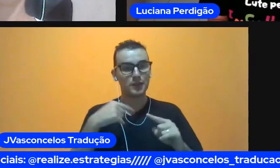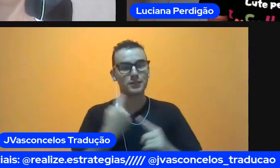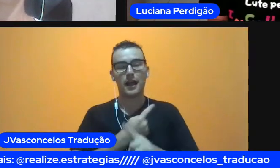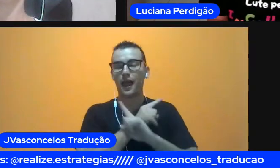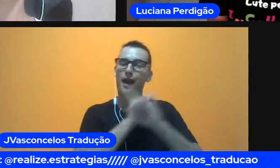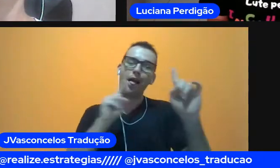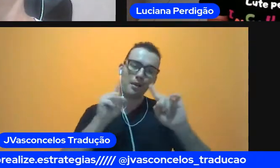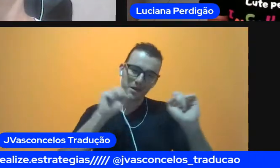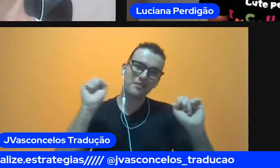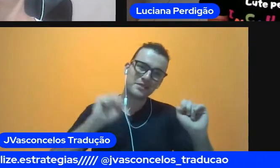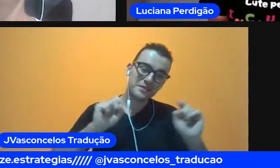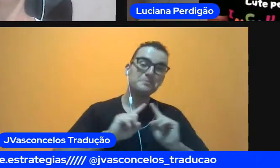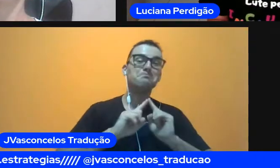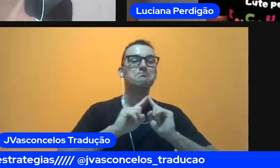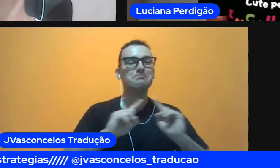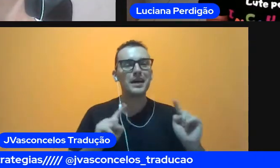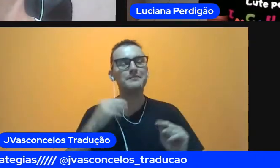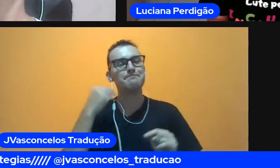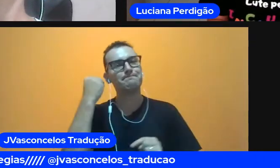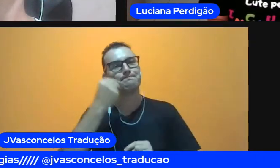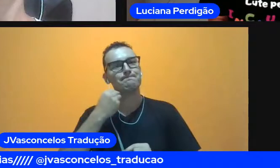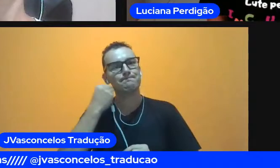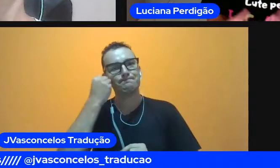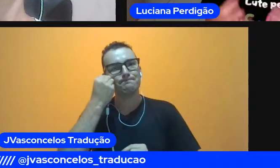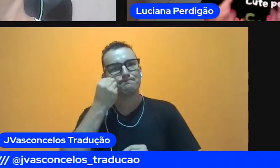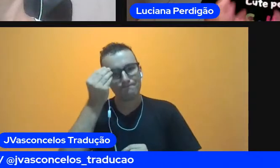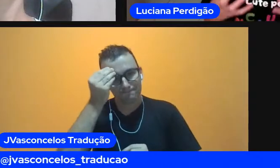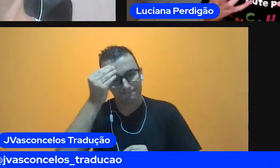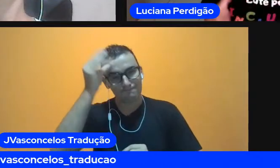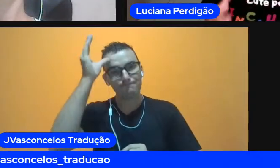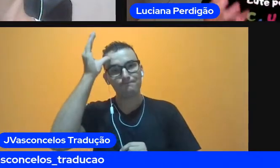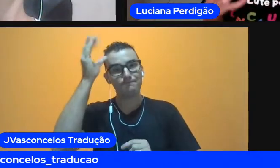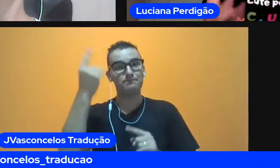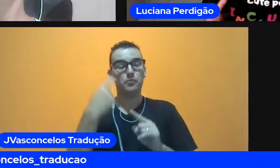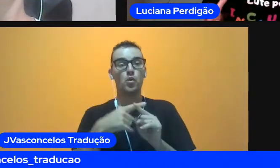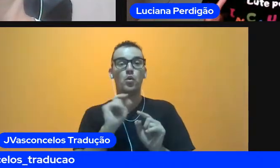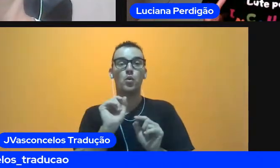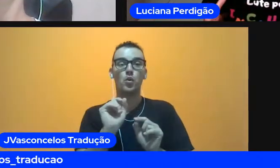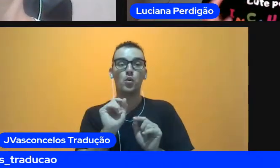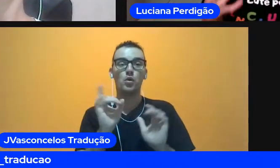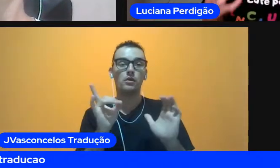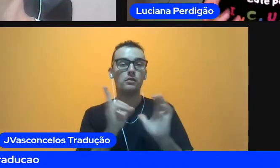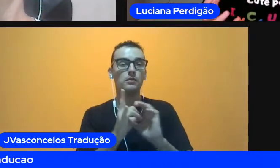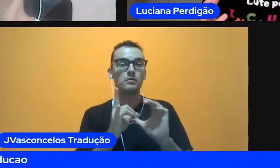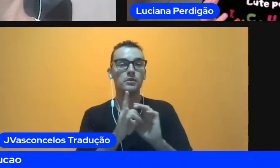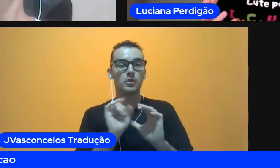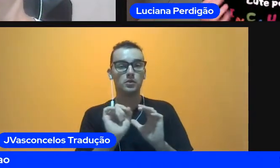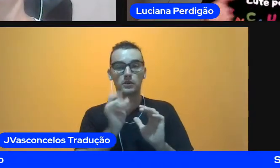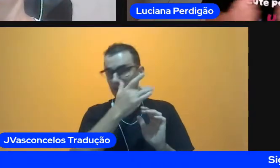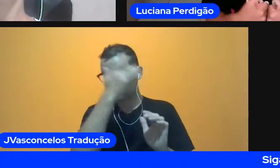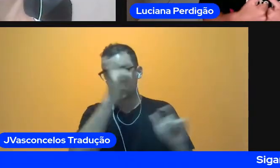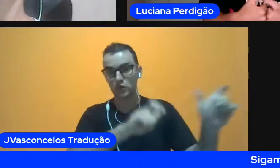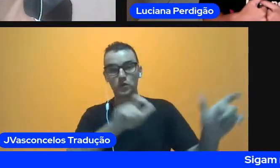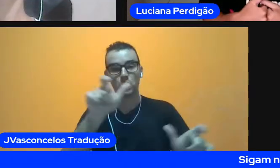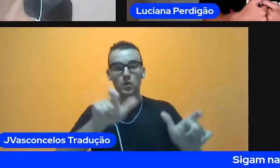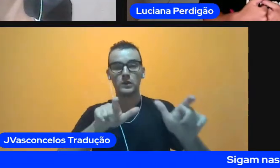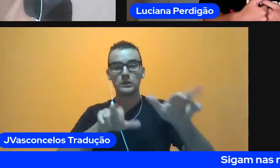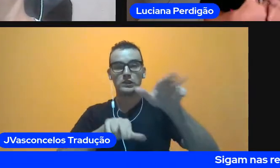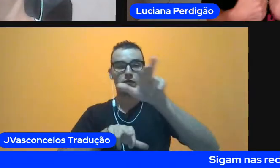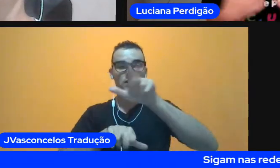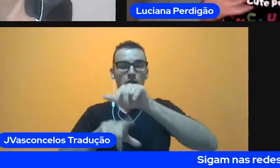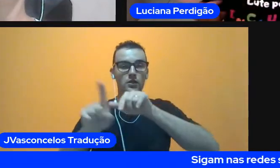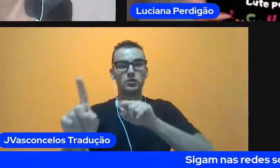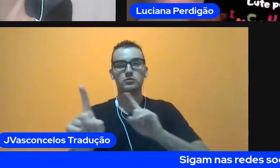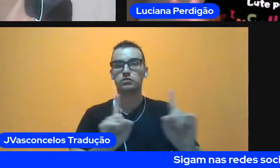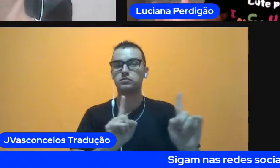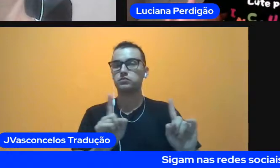uma experiência, assim, um aprendizado, porque o CNPDI, ele acolhe pessoas que